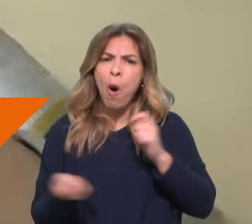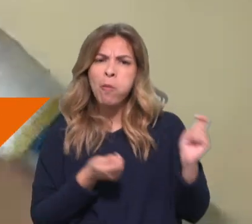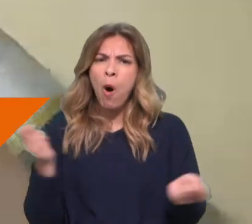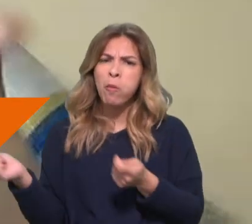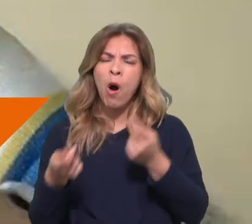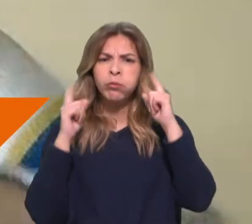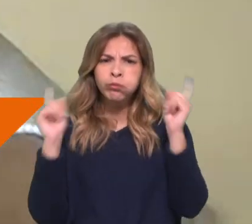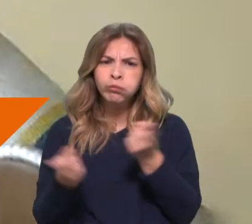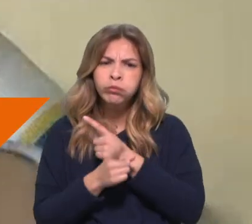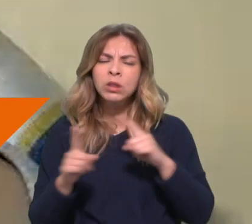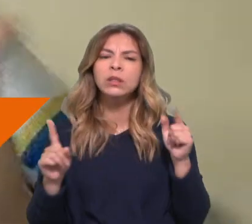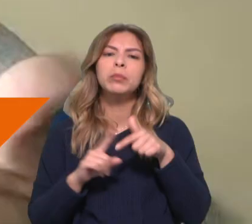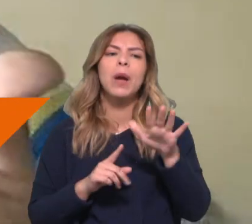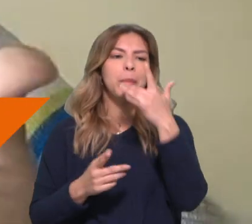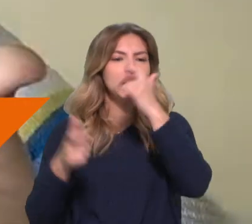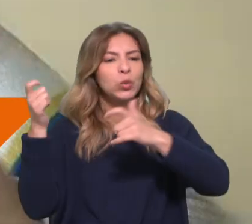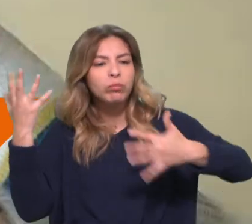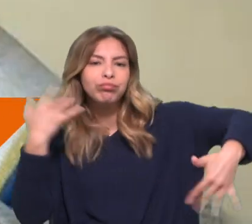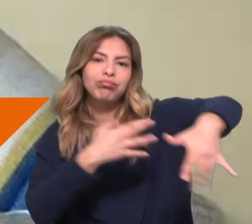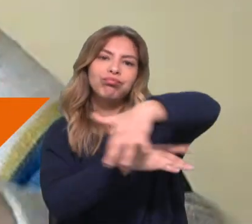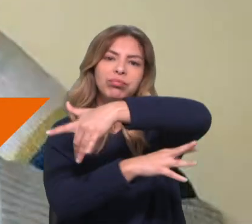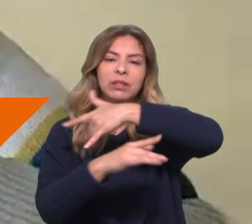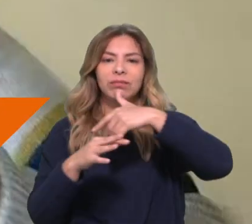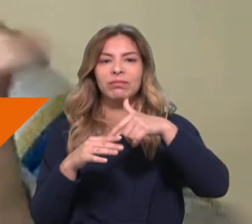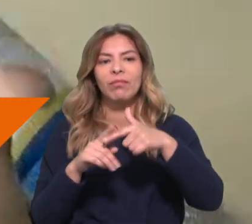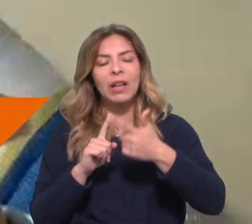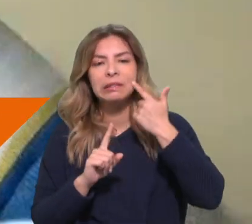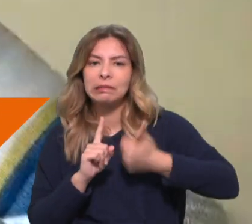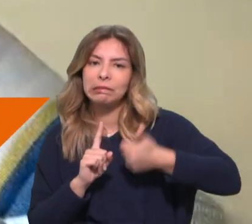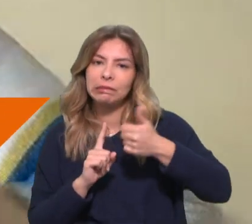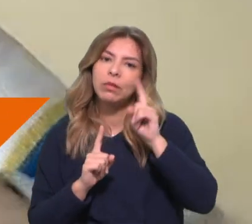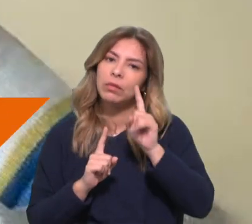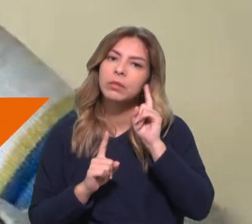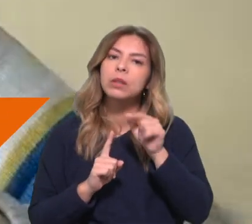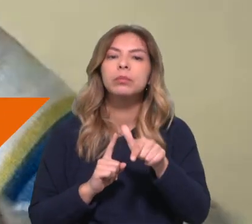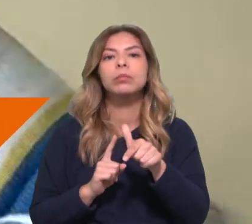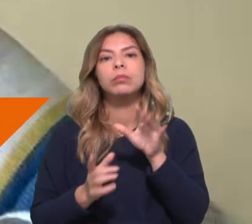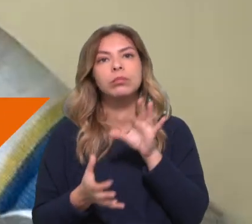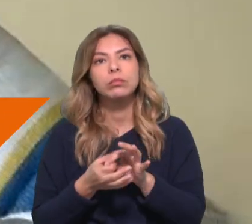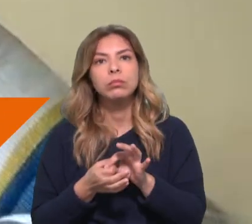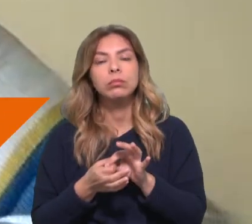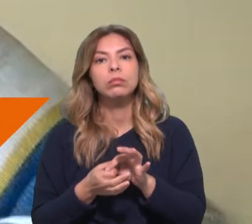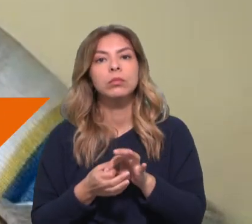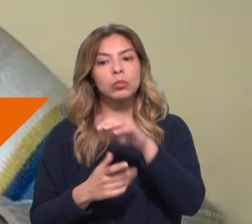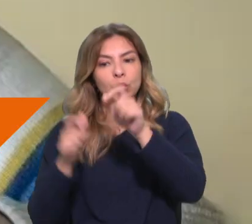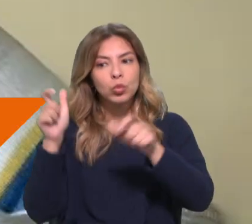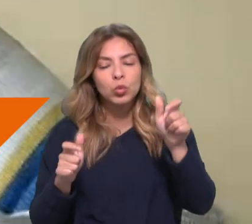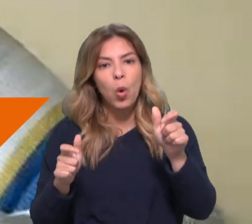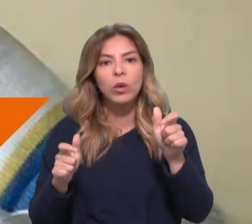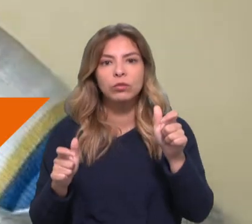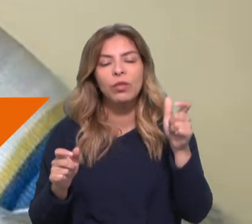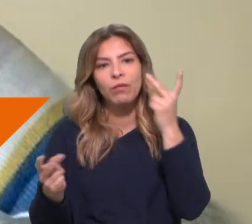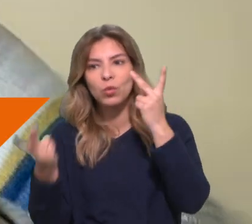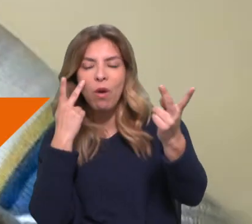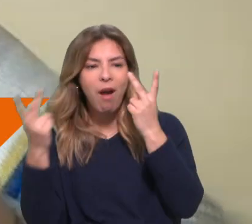festa, e o povo é integrado então a caminhar pelas cidades de Santa Maria da Feira, a ver quadros vivos em Santa Maria da Feira, e que acaba